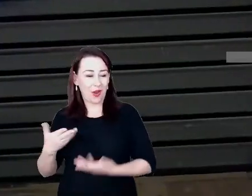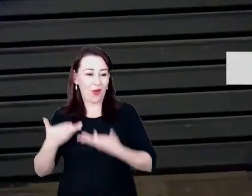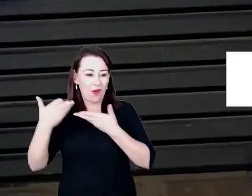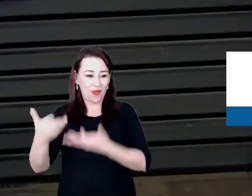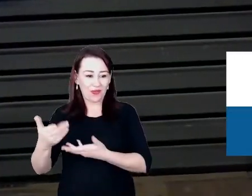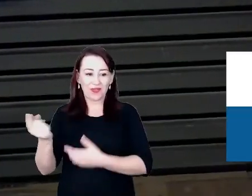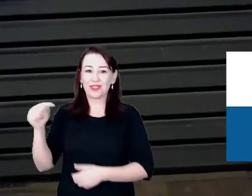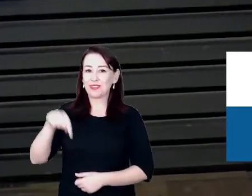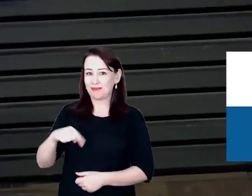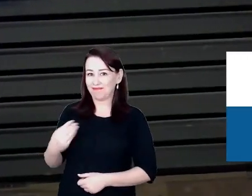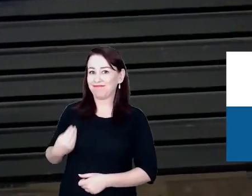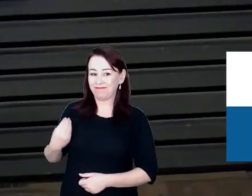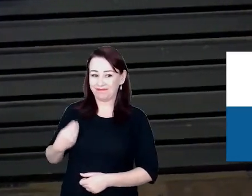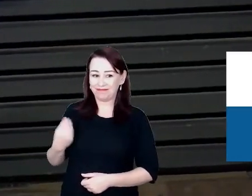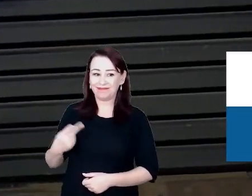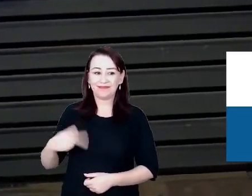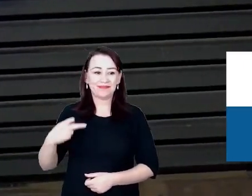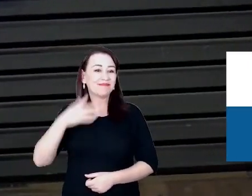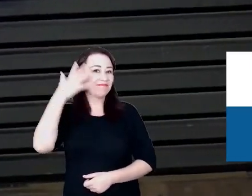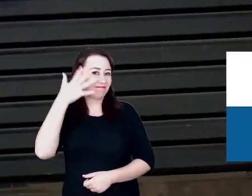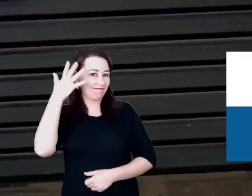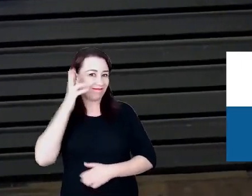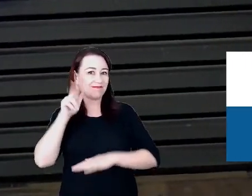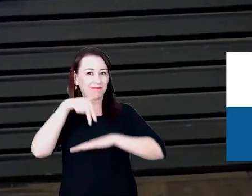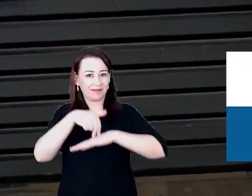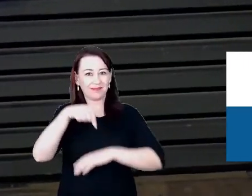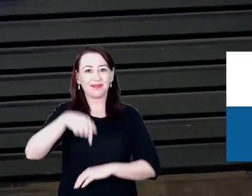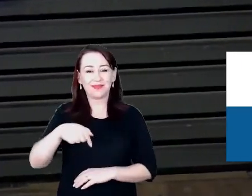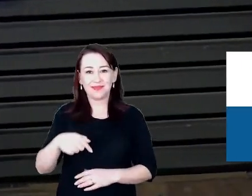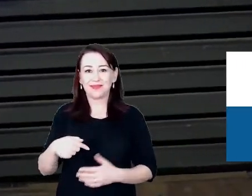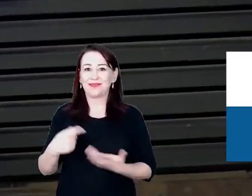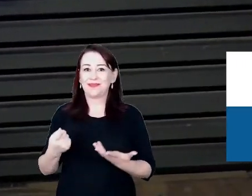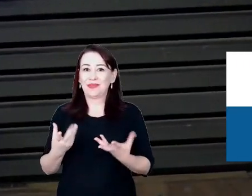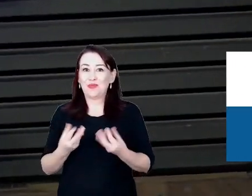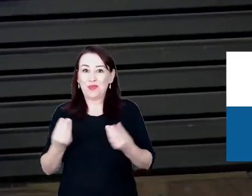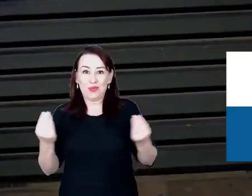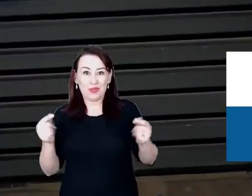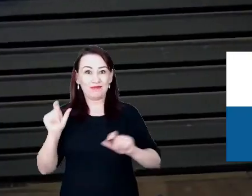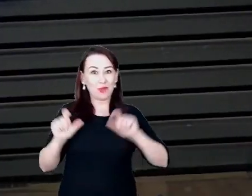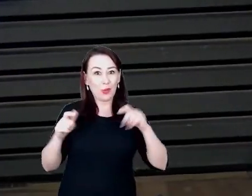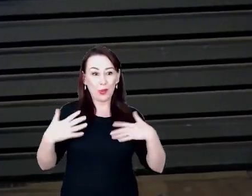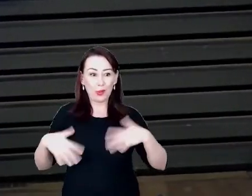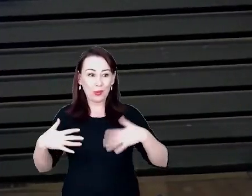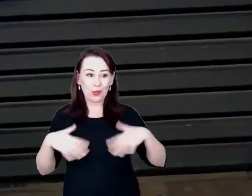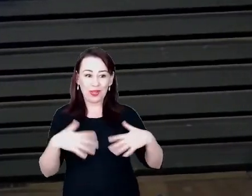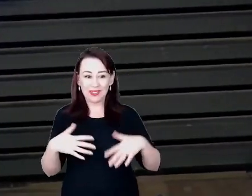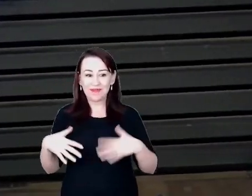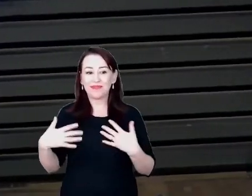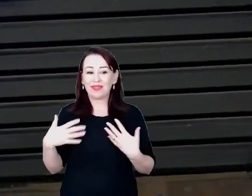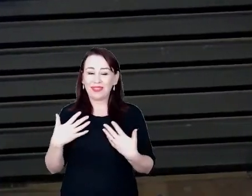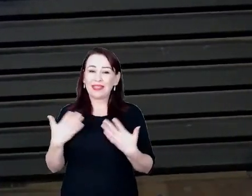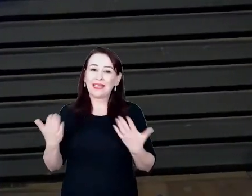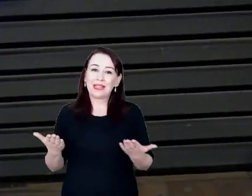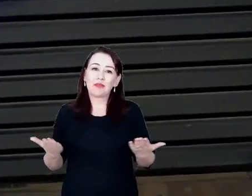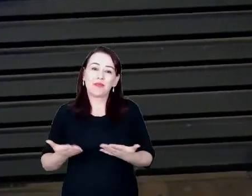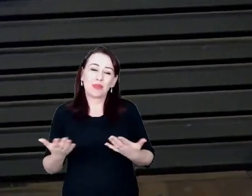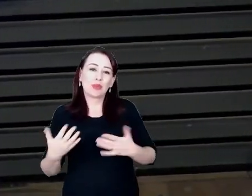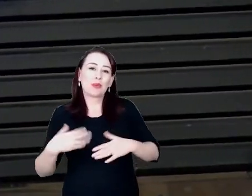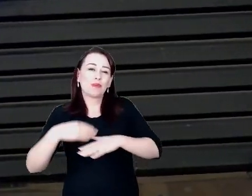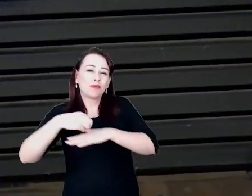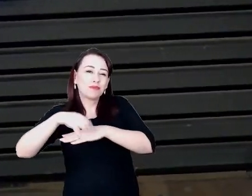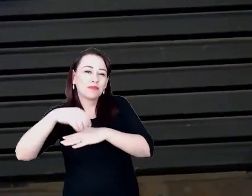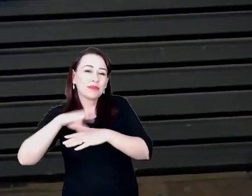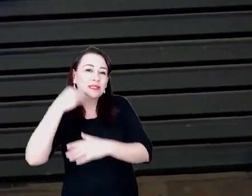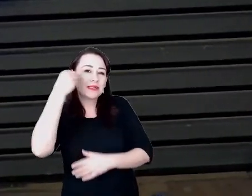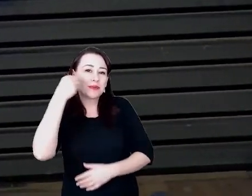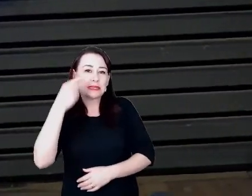vocês, participando desse evento, né, que está bem concorrido, e vamos passar aqui um pouco da nossa experiência da Samarco,